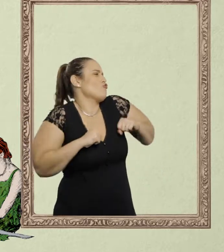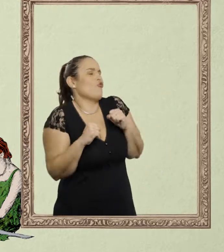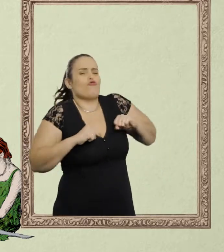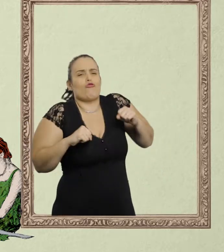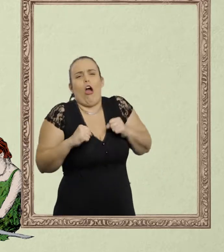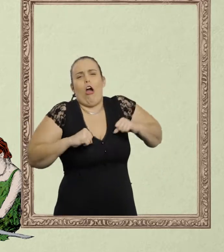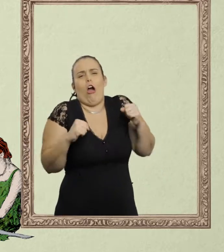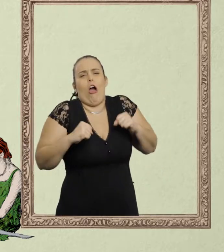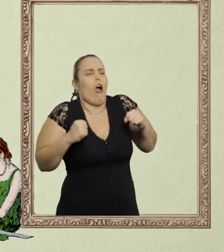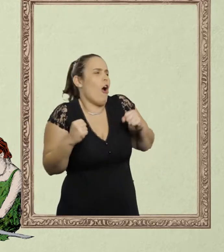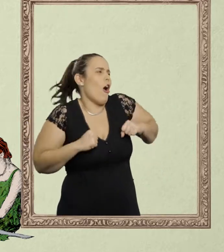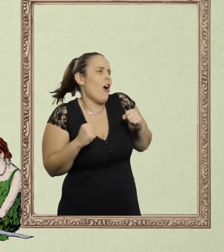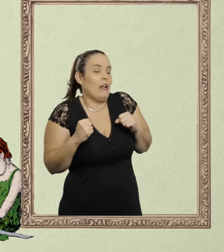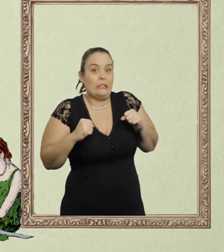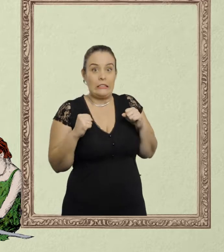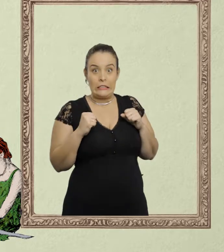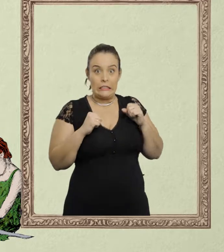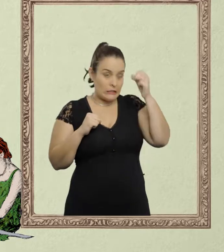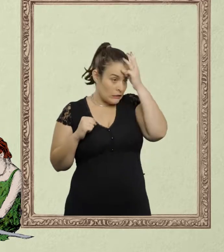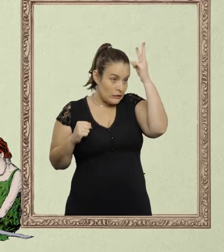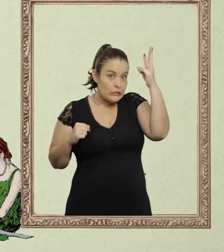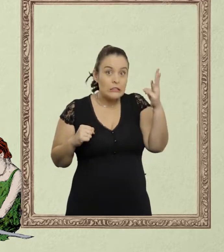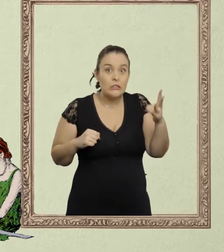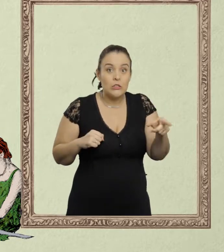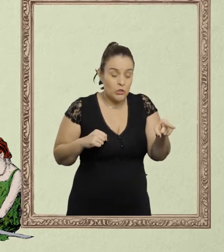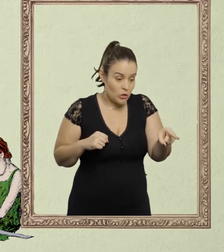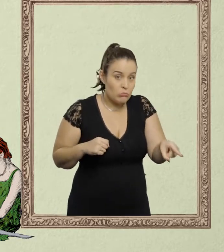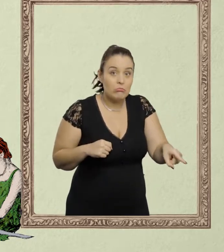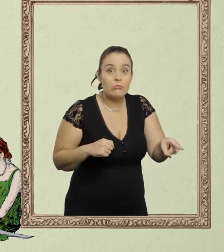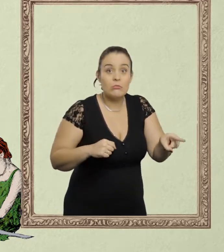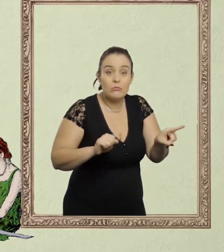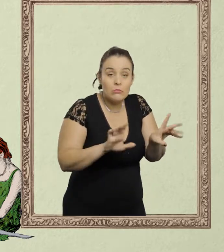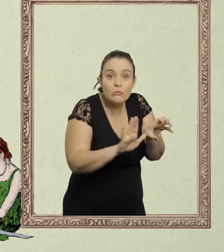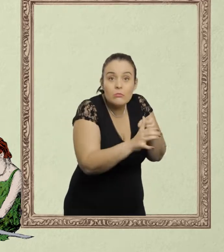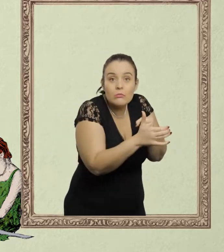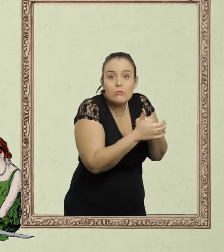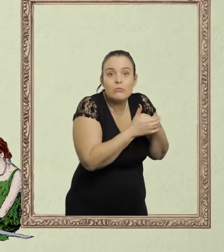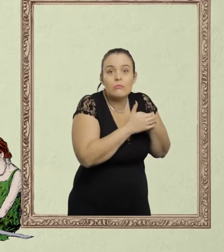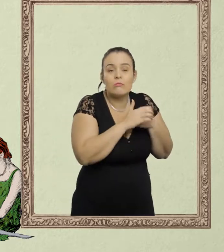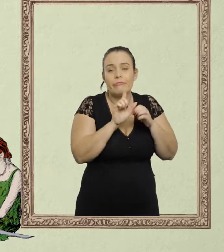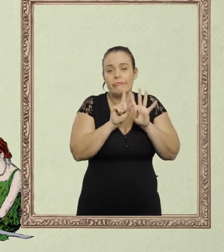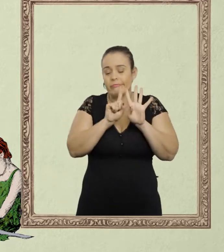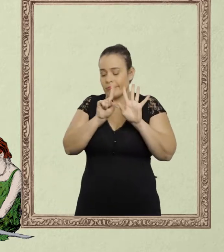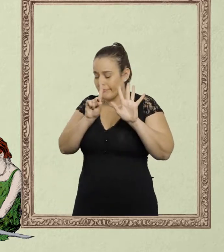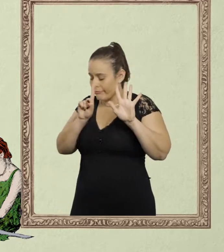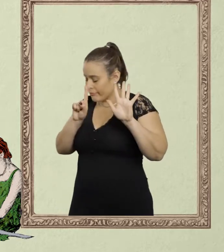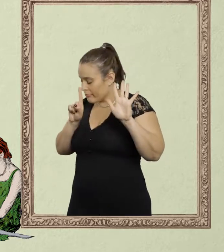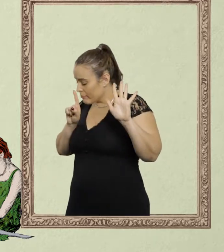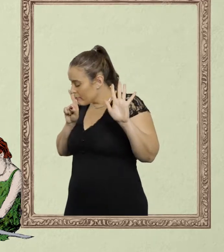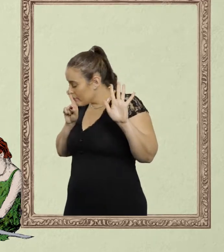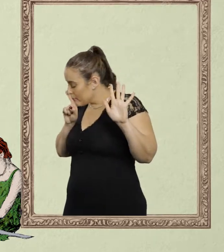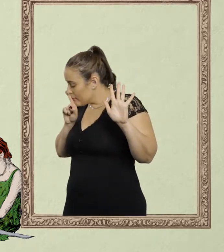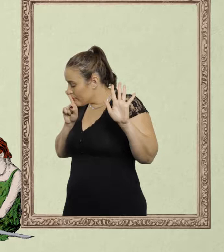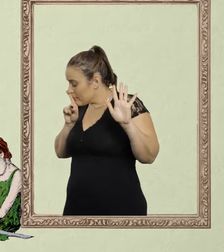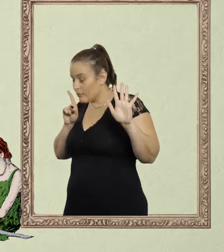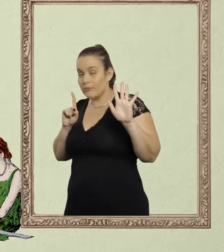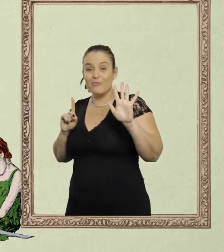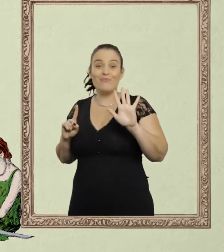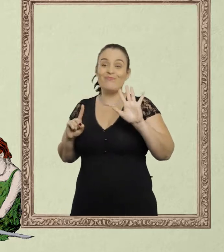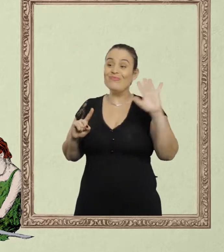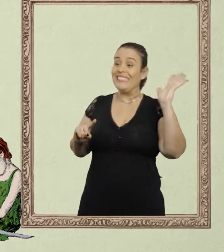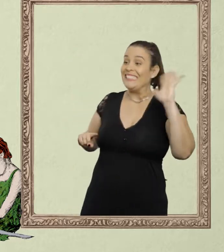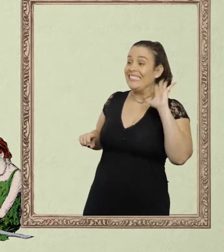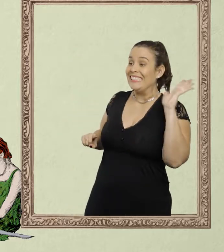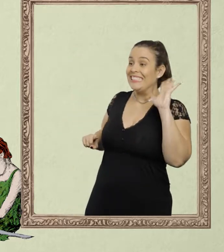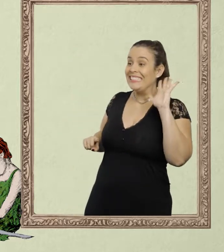um galo. Os meninos tentaram esconder Wendy. Firula continuou afastado. Os meninos cumprimentaram